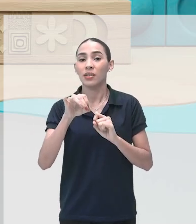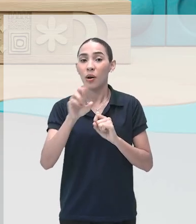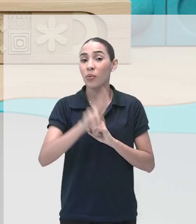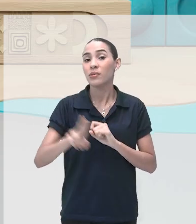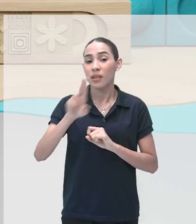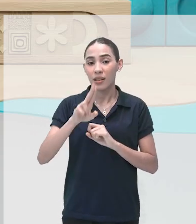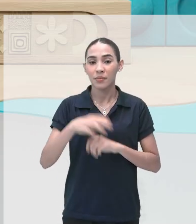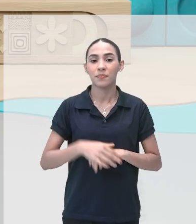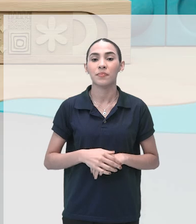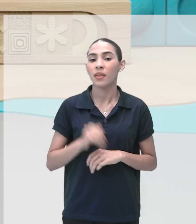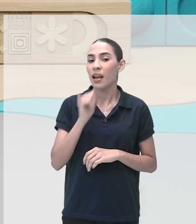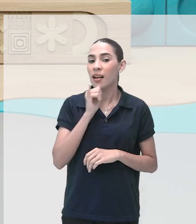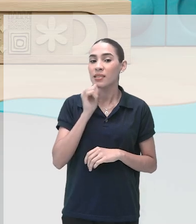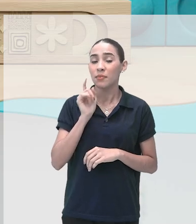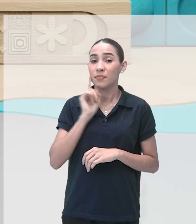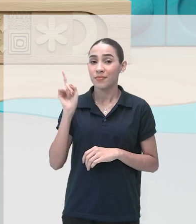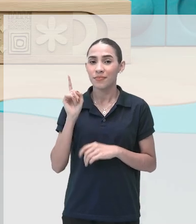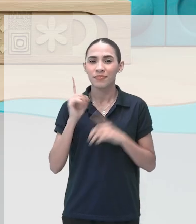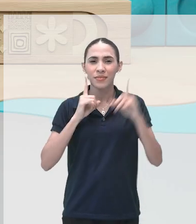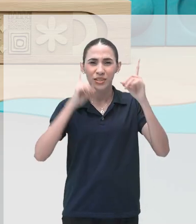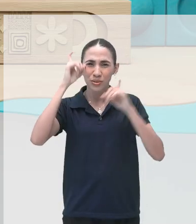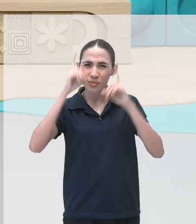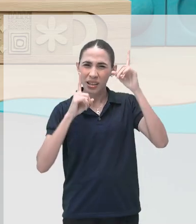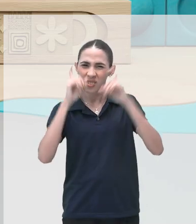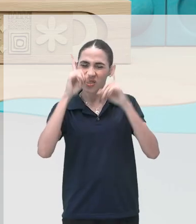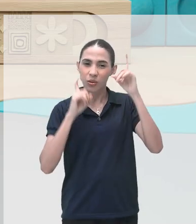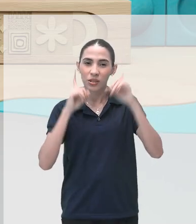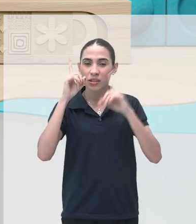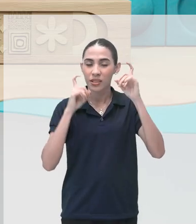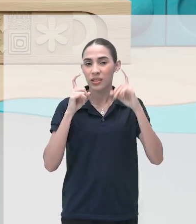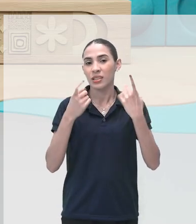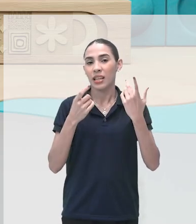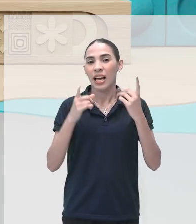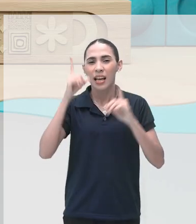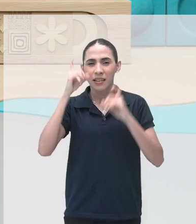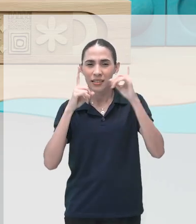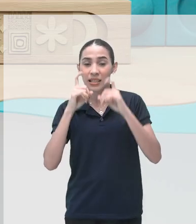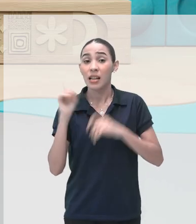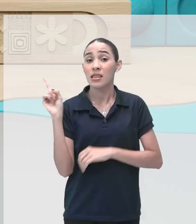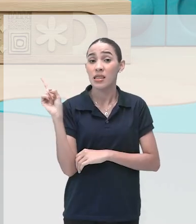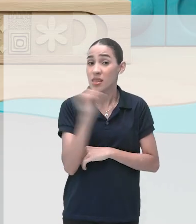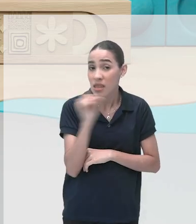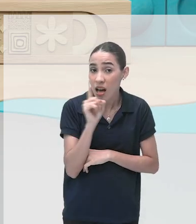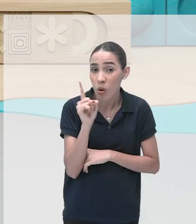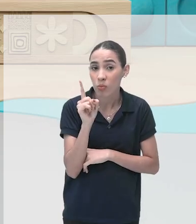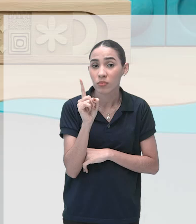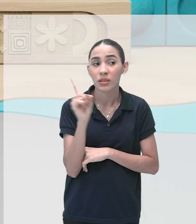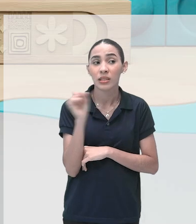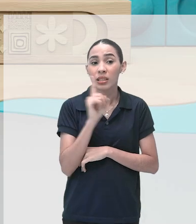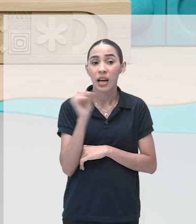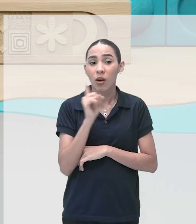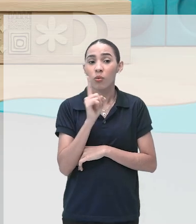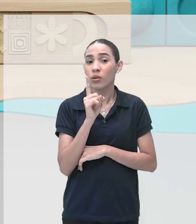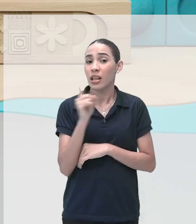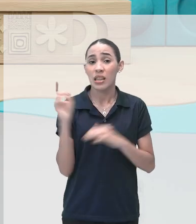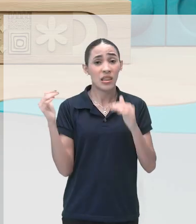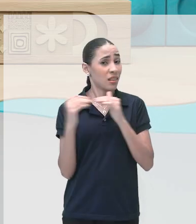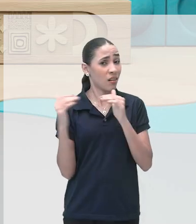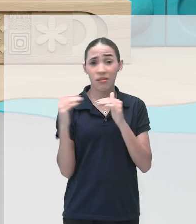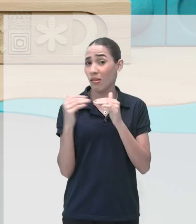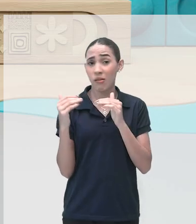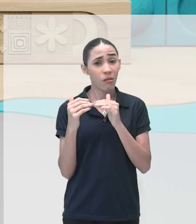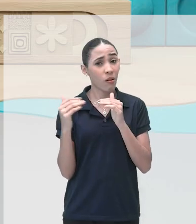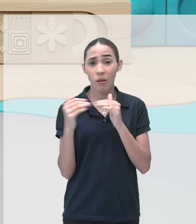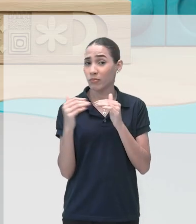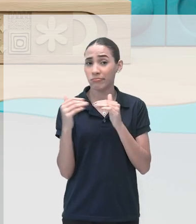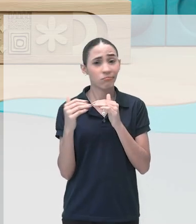uso aqui? Você vai apresentar expressões negativas, certo? Como o não é muito comum, não concordo com você. Olha